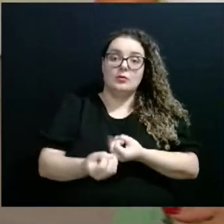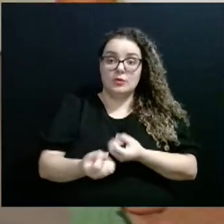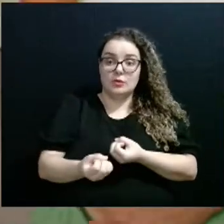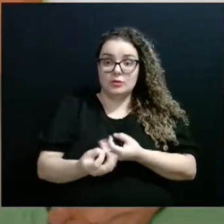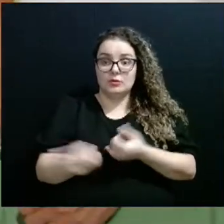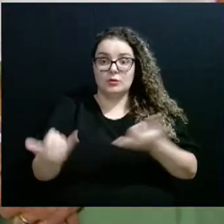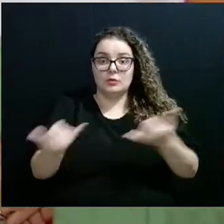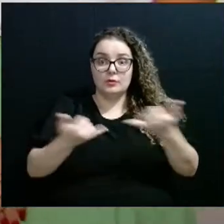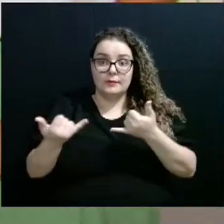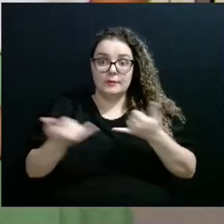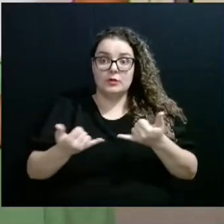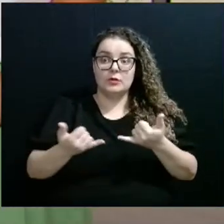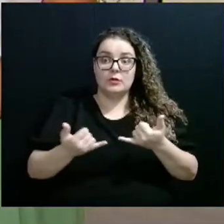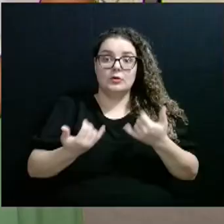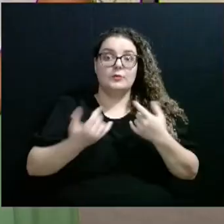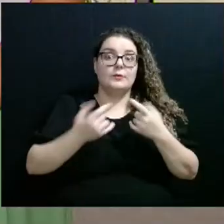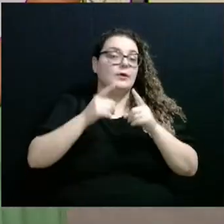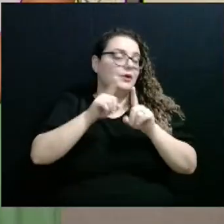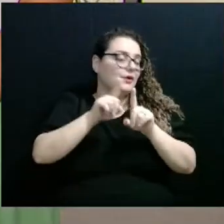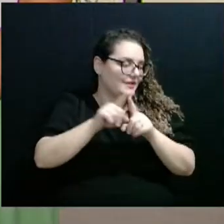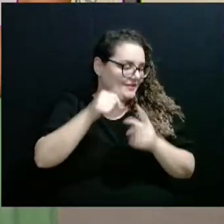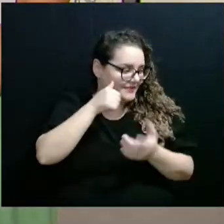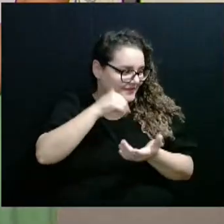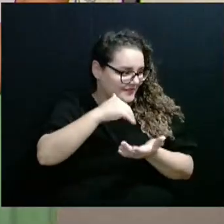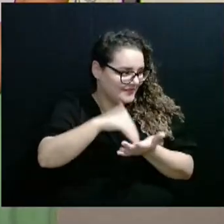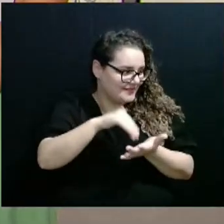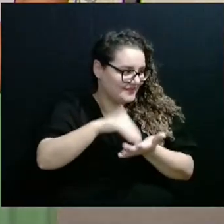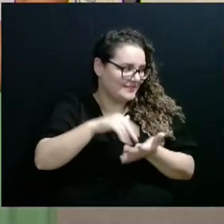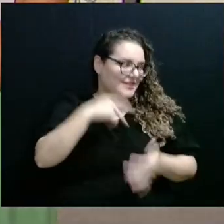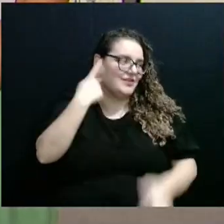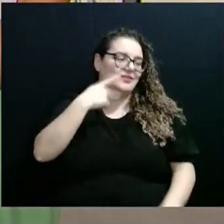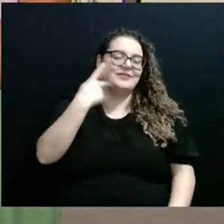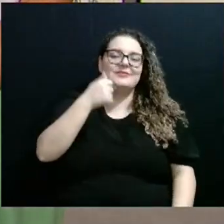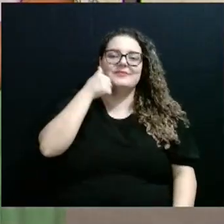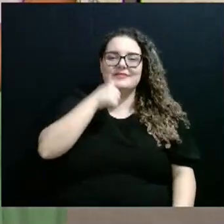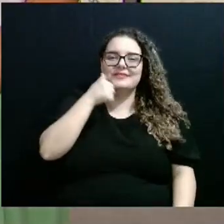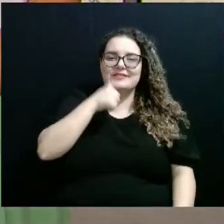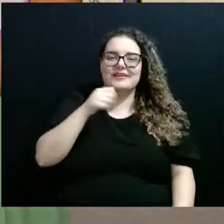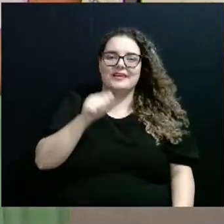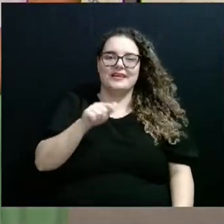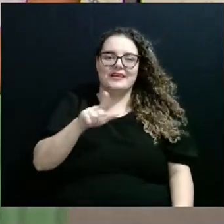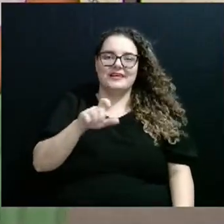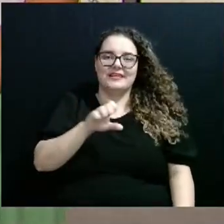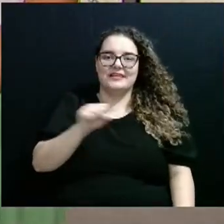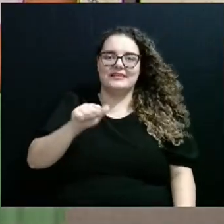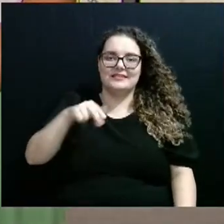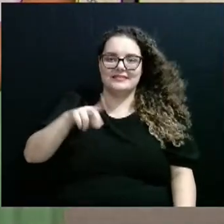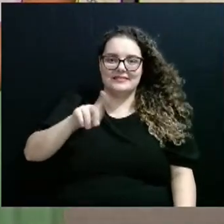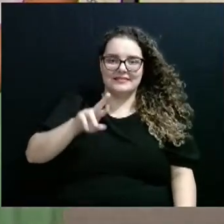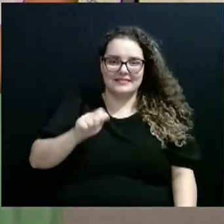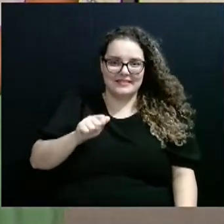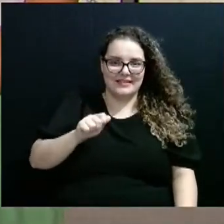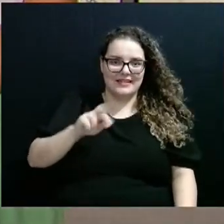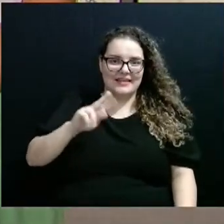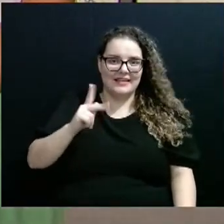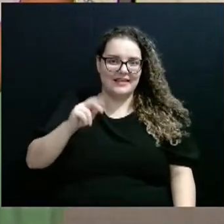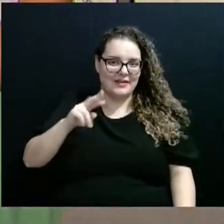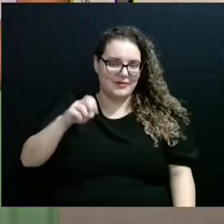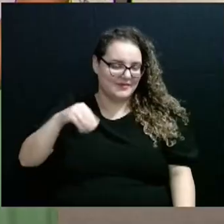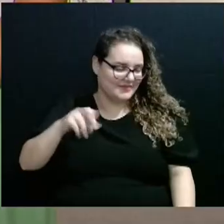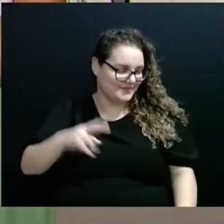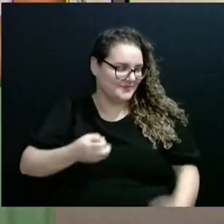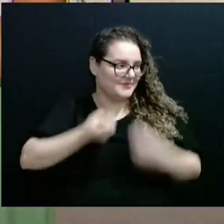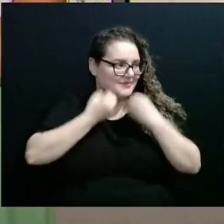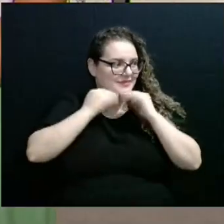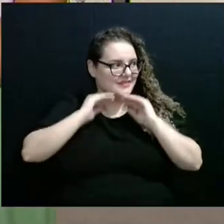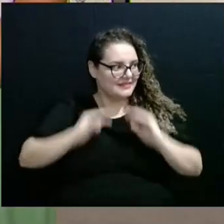lado está a secretária de Políticas para as Mulheres, Alessandra Herman. Uma boa tarde, Alessandra, obrigada pela sua